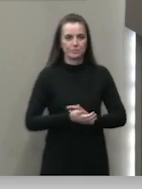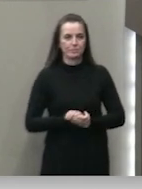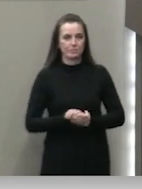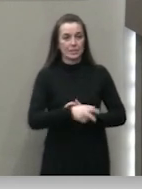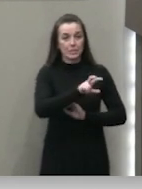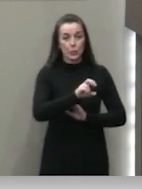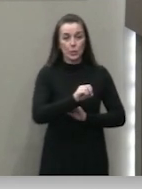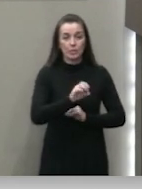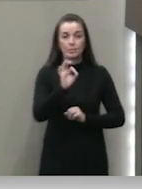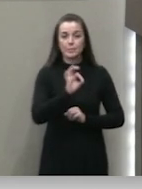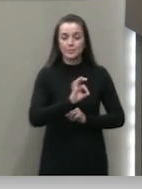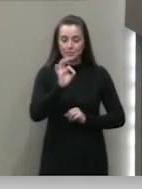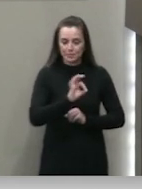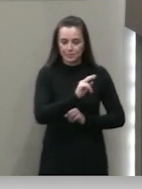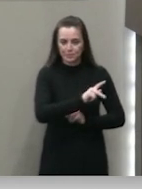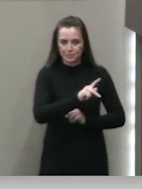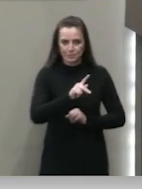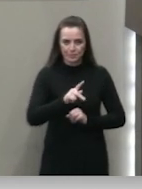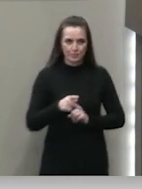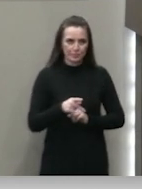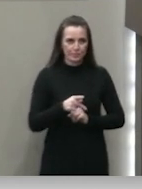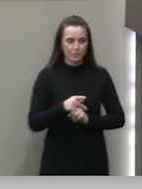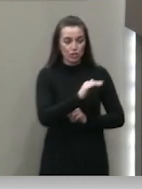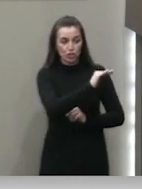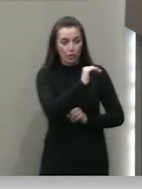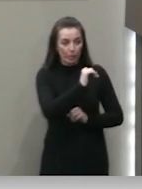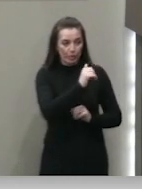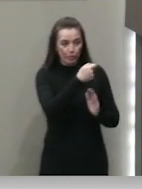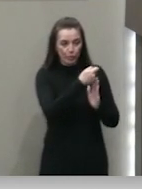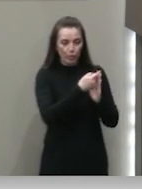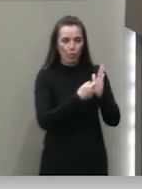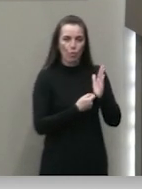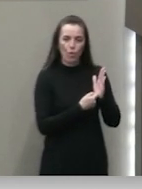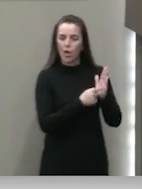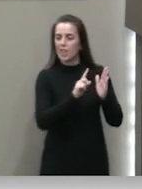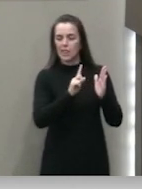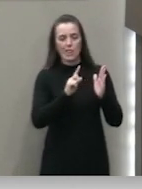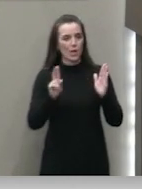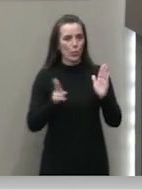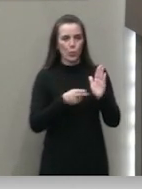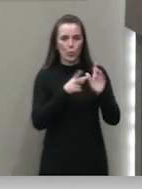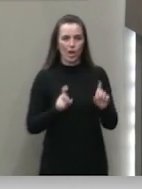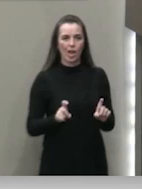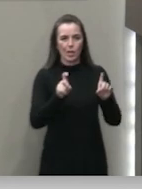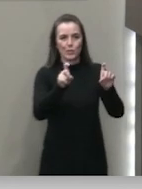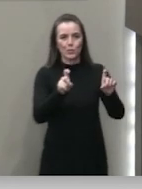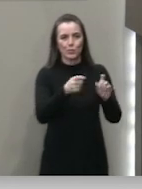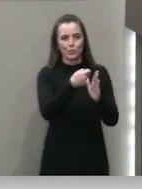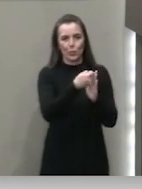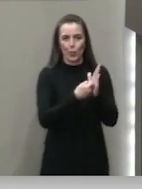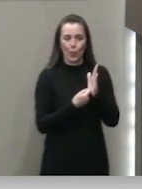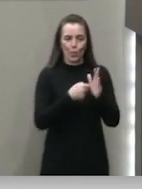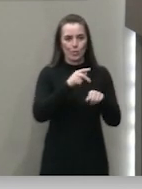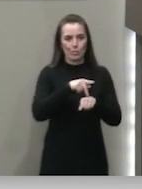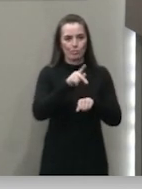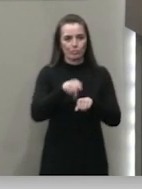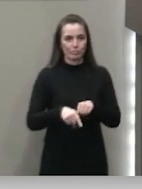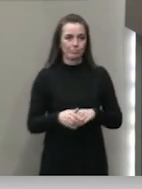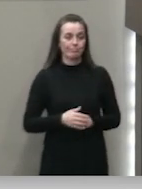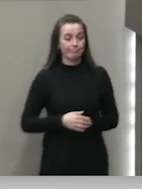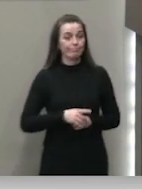50% dos professores chamados no último ano não assumiram o concurso no município de Passo Fundo. Isso é um